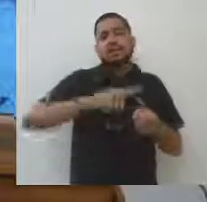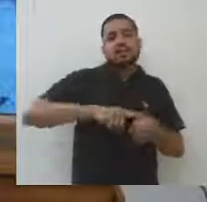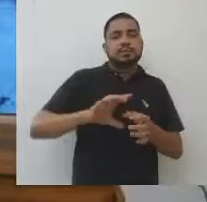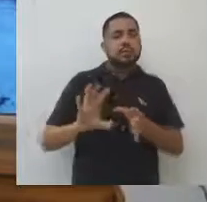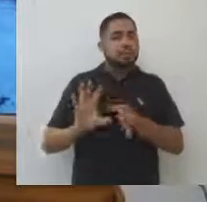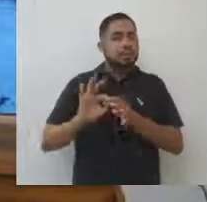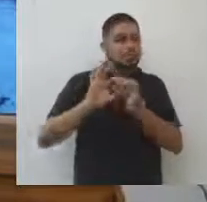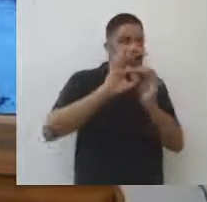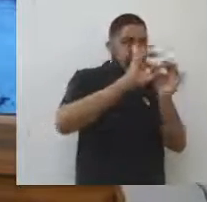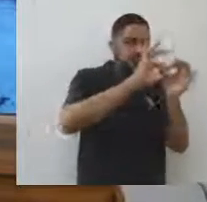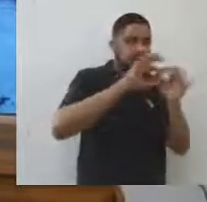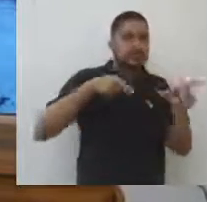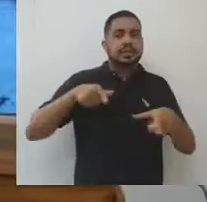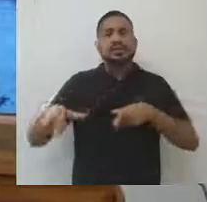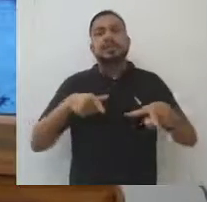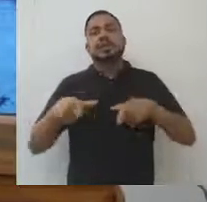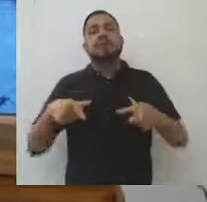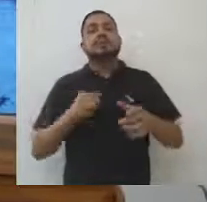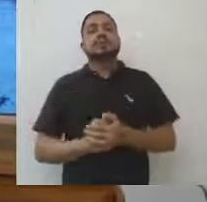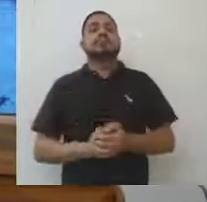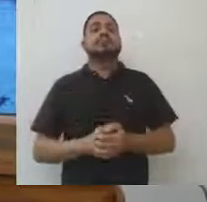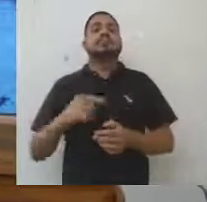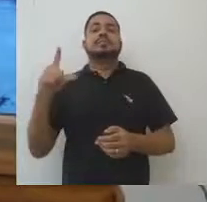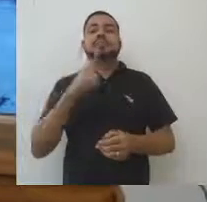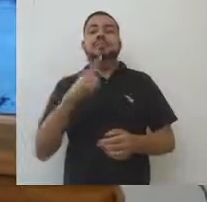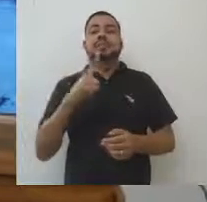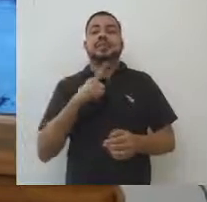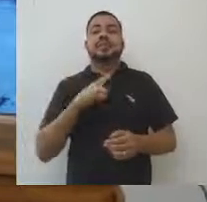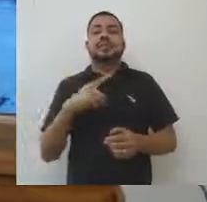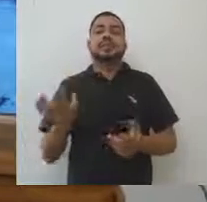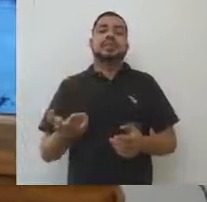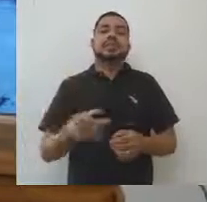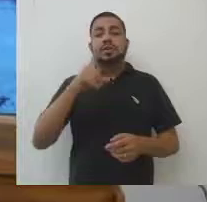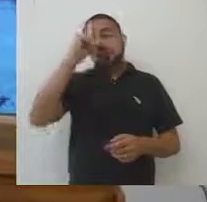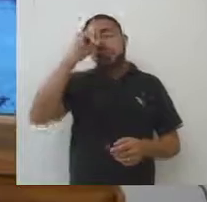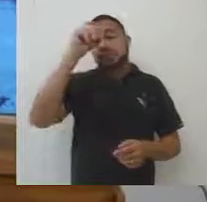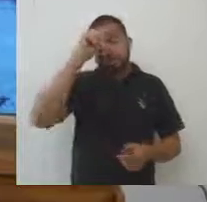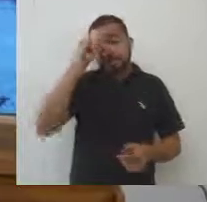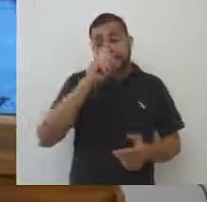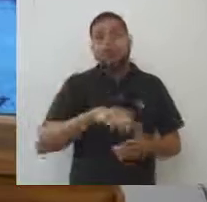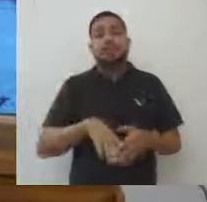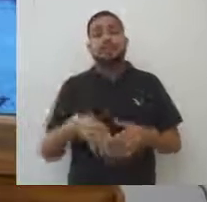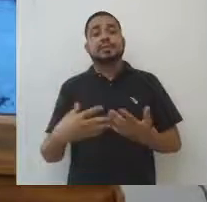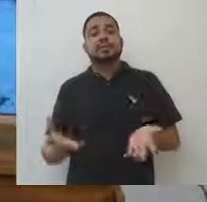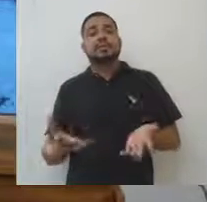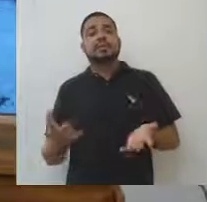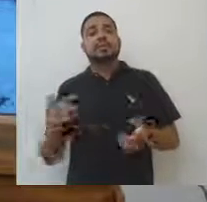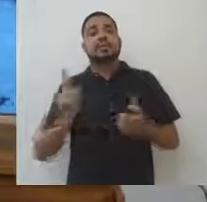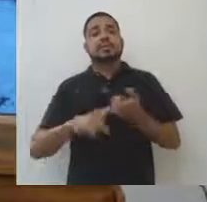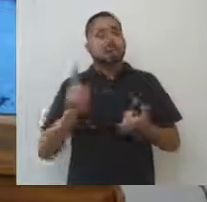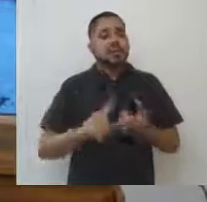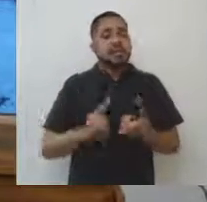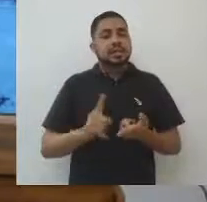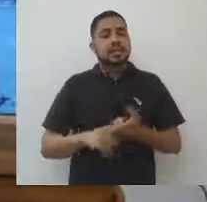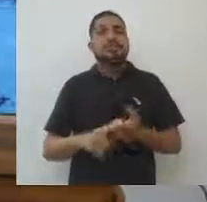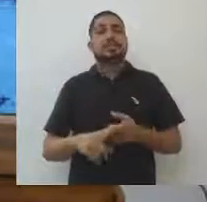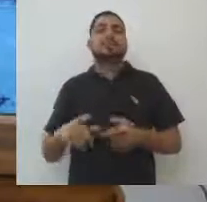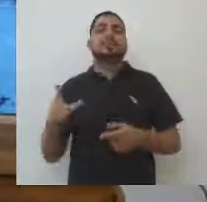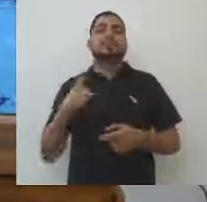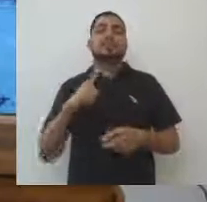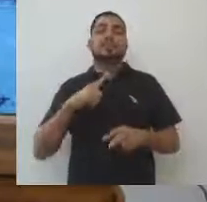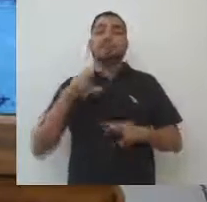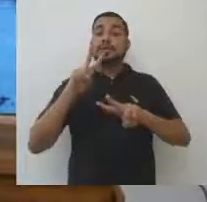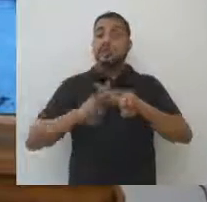contexto do trabalho, isso aí que a gente tem em hospitais, em centros de recuperações, também em colônias penais.